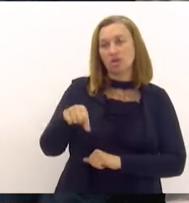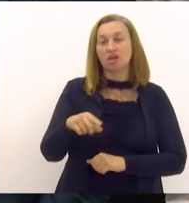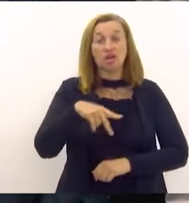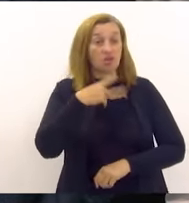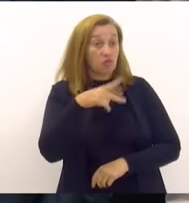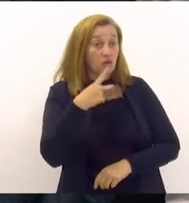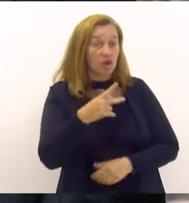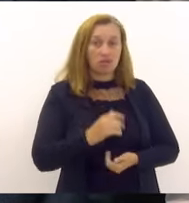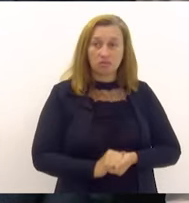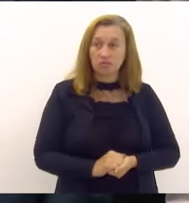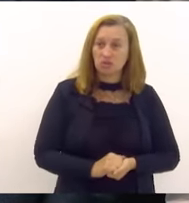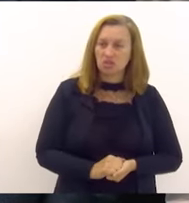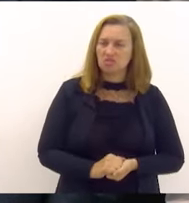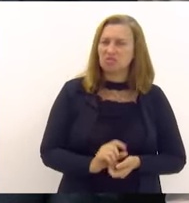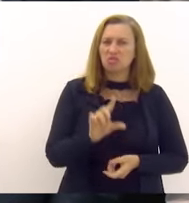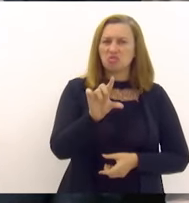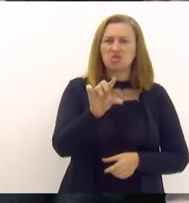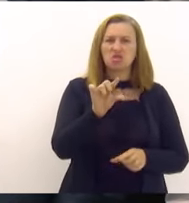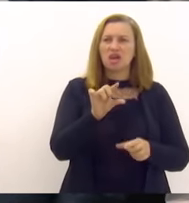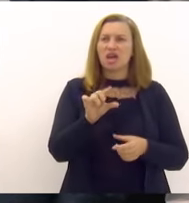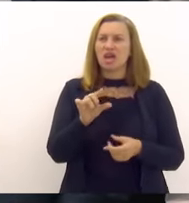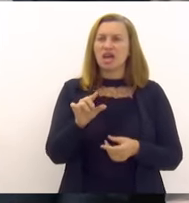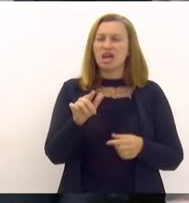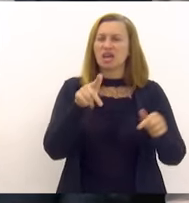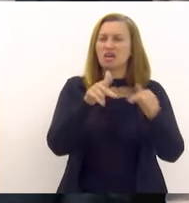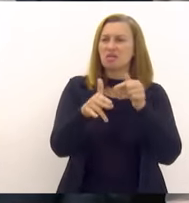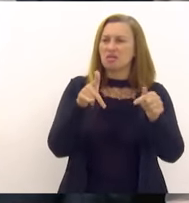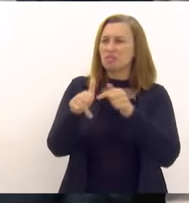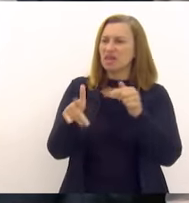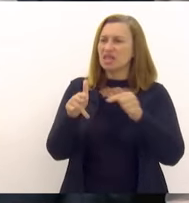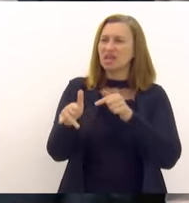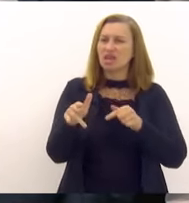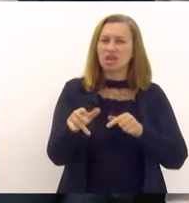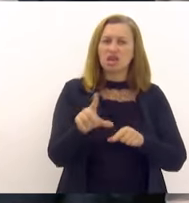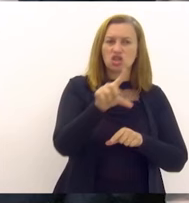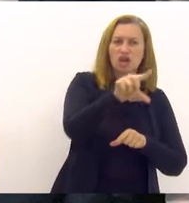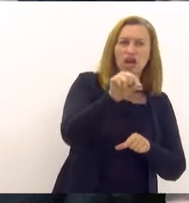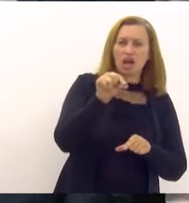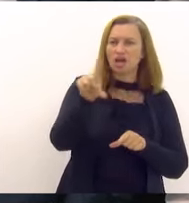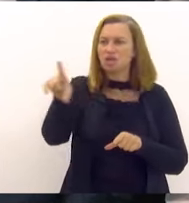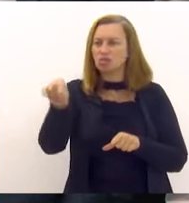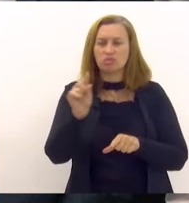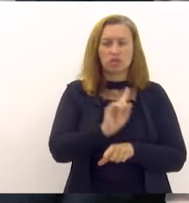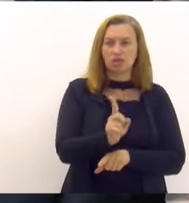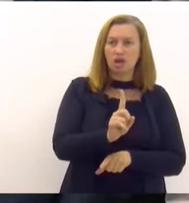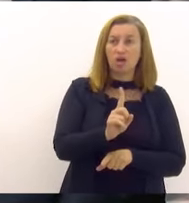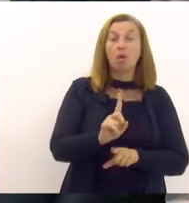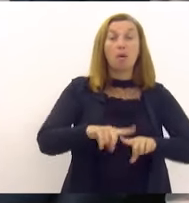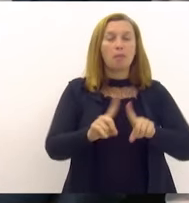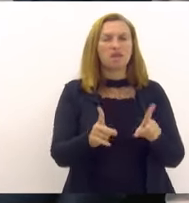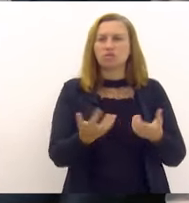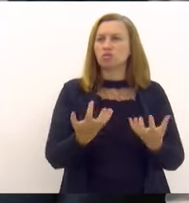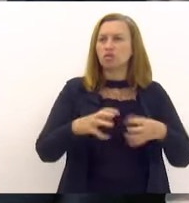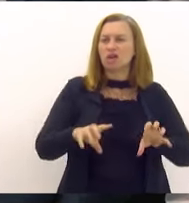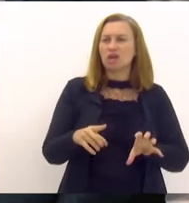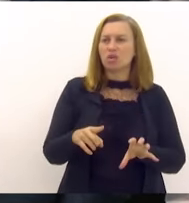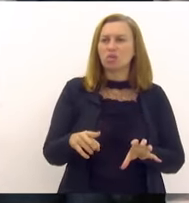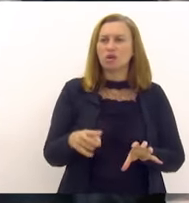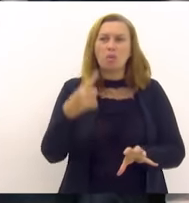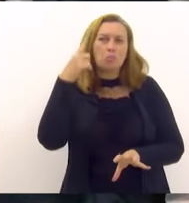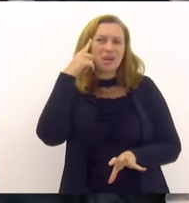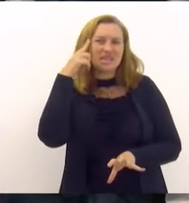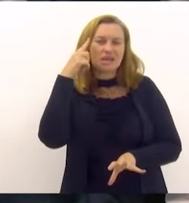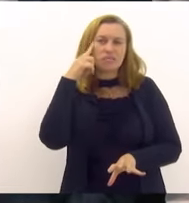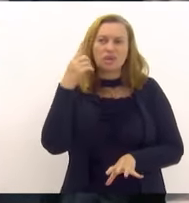tem restrição a nome de A ou nome de B, mas como quem não quer ver o parlamento curvado a uma lógica de governo que